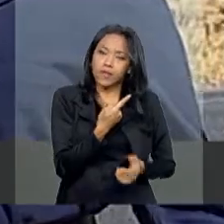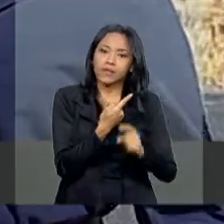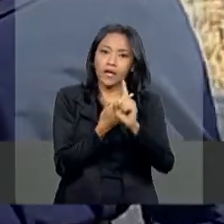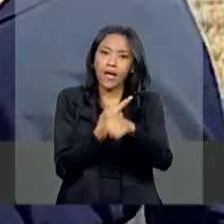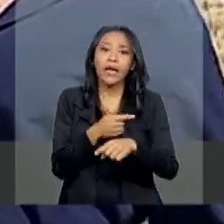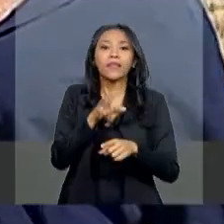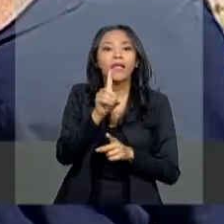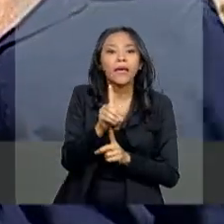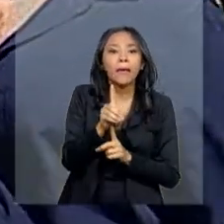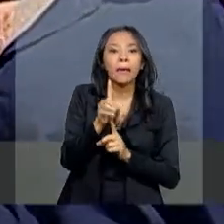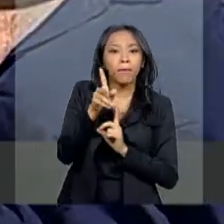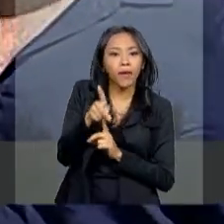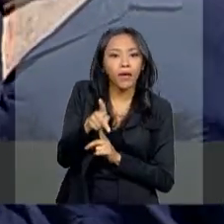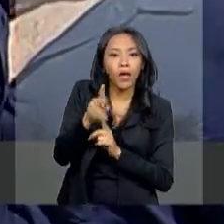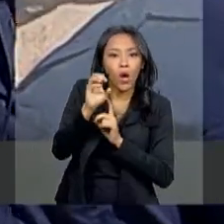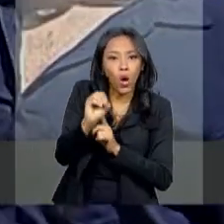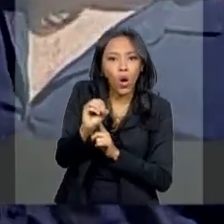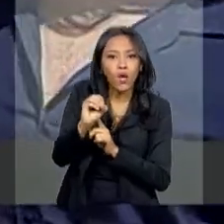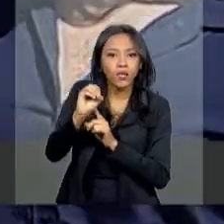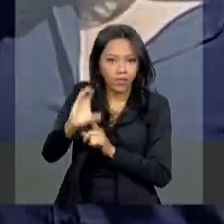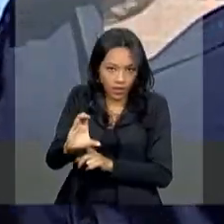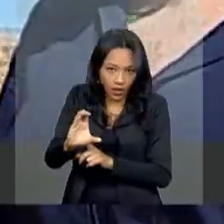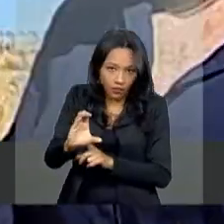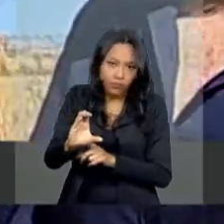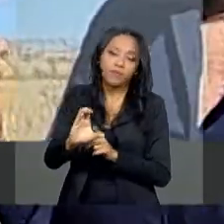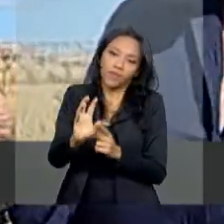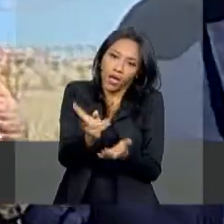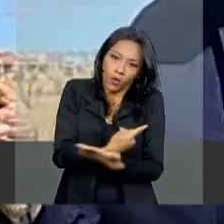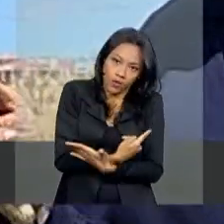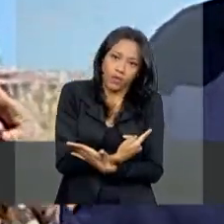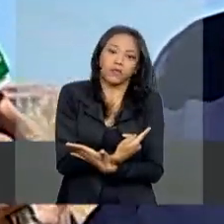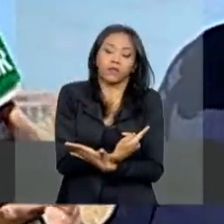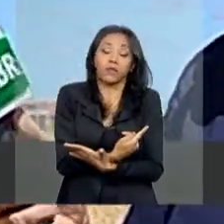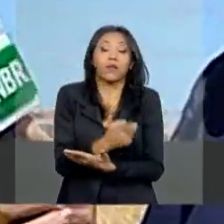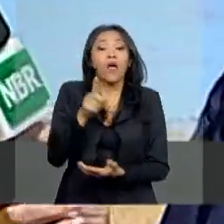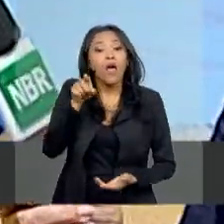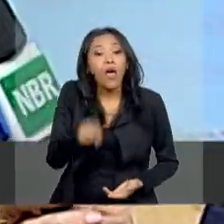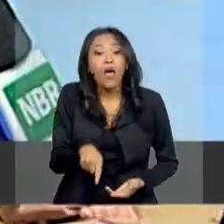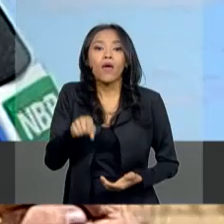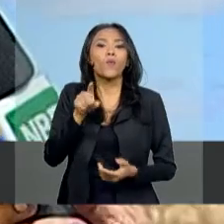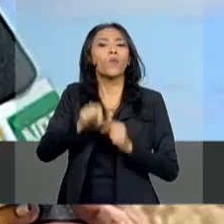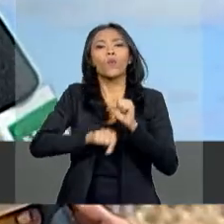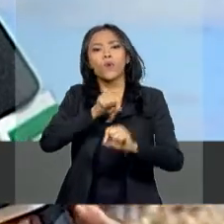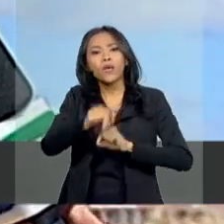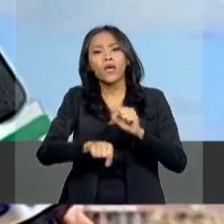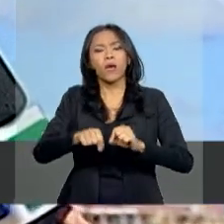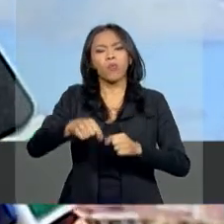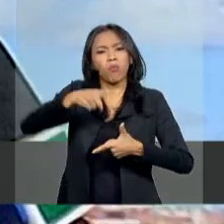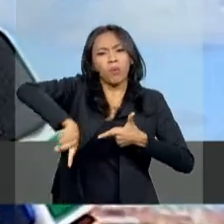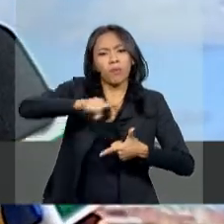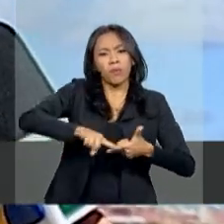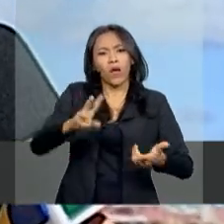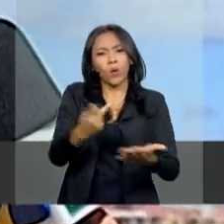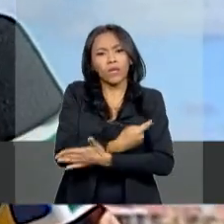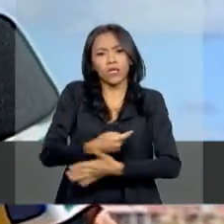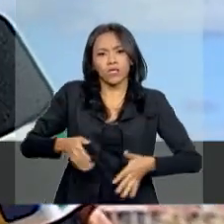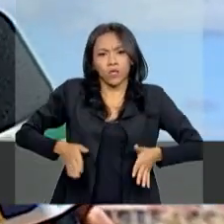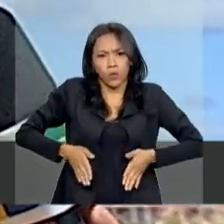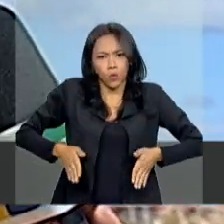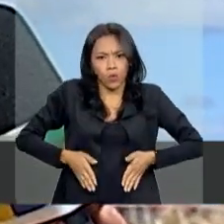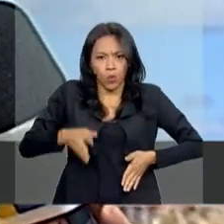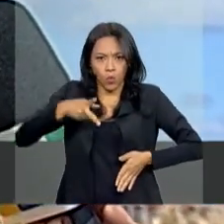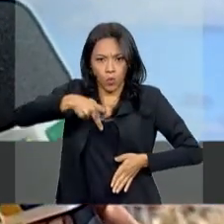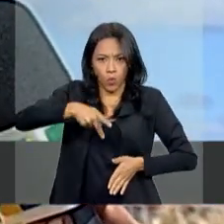dp moss e doença pulmonar obstrutiva crônica que vencer o enfisema de pulmão vencer aquelas